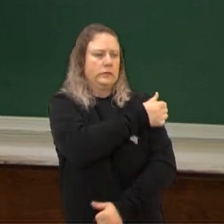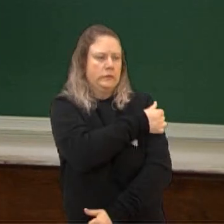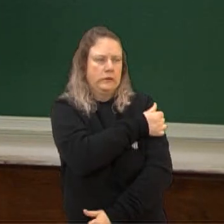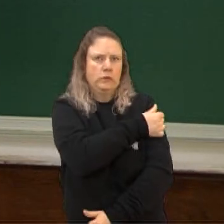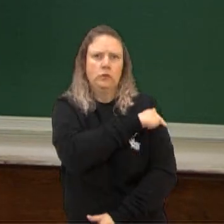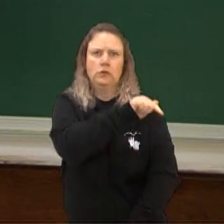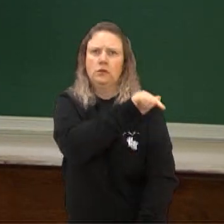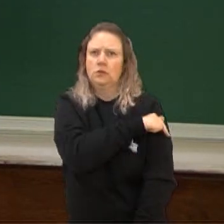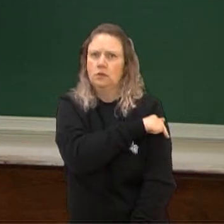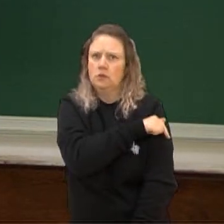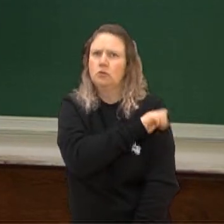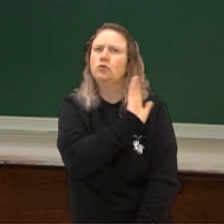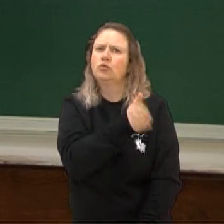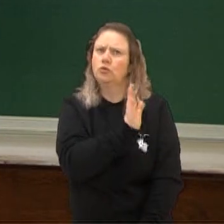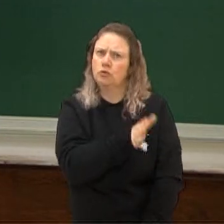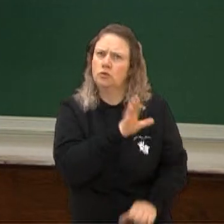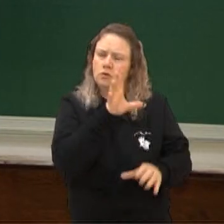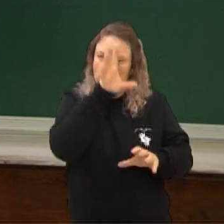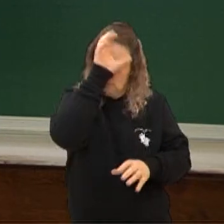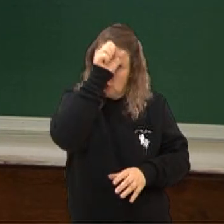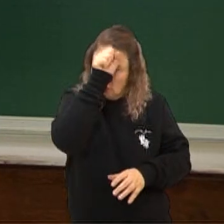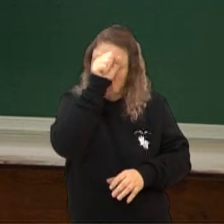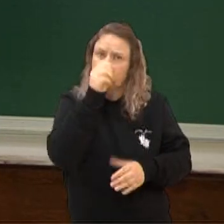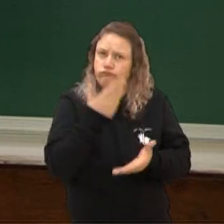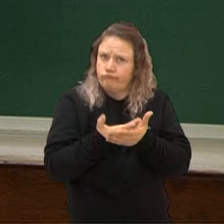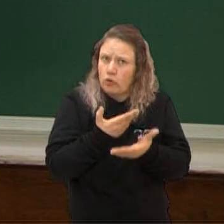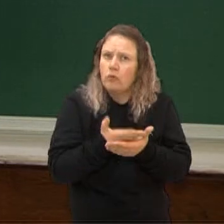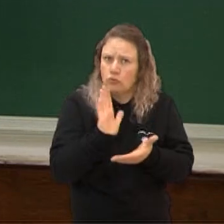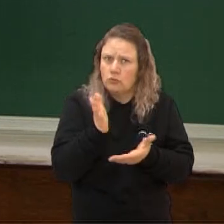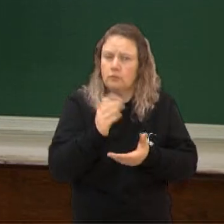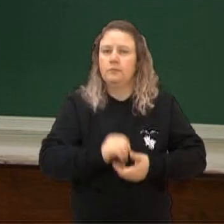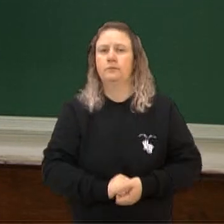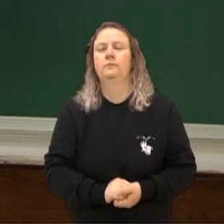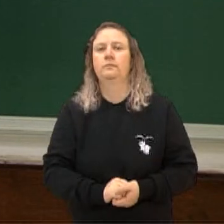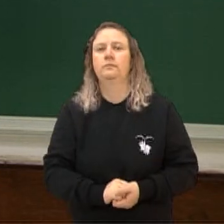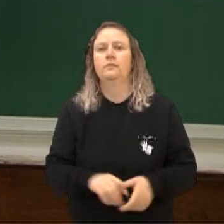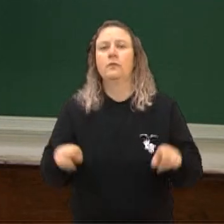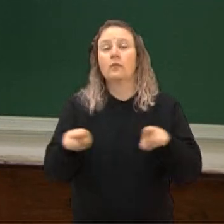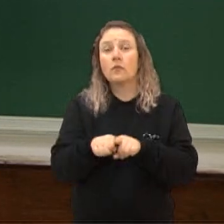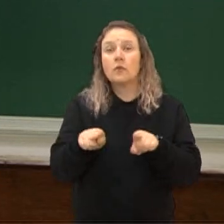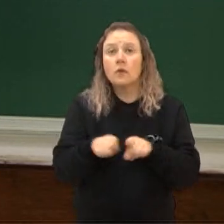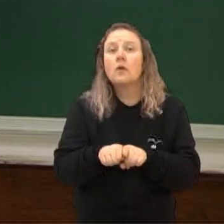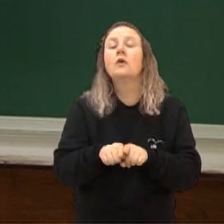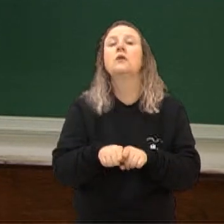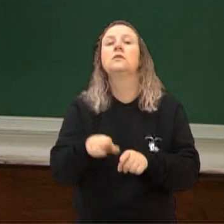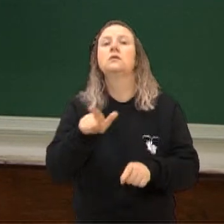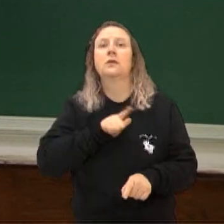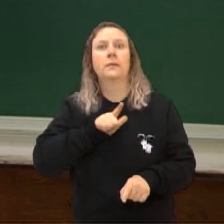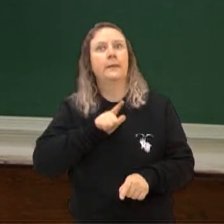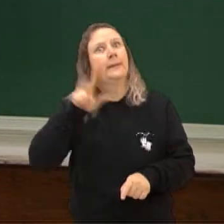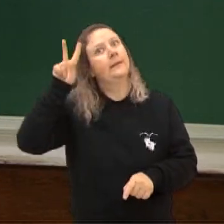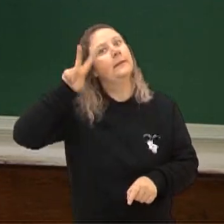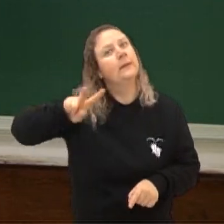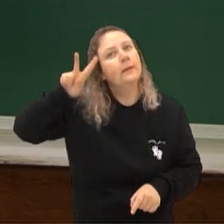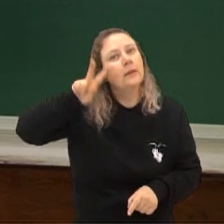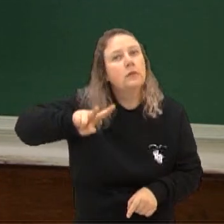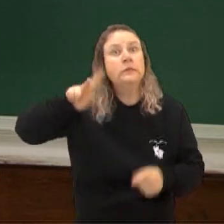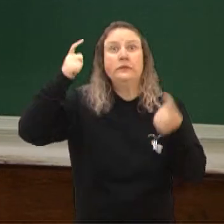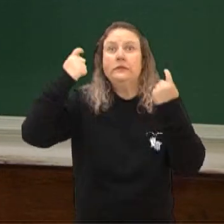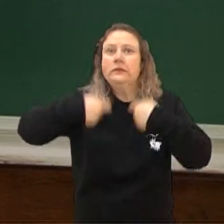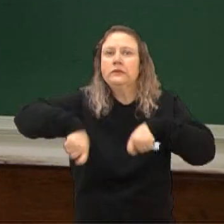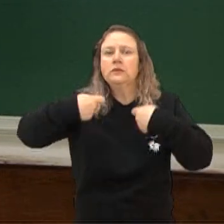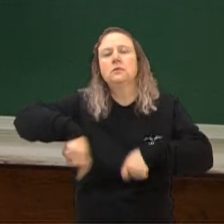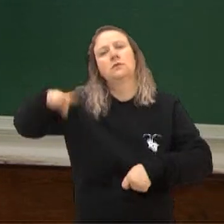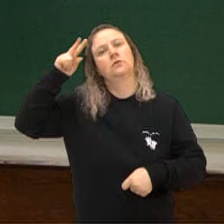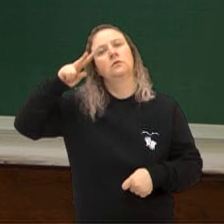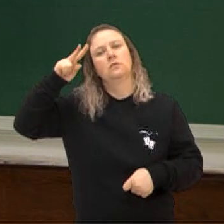coisas muito importantes, principalmente quando a gente fala da área desses polígonos regulares. Isso você tem que ter em mente, tá? Lembrar como é que eu